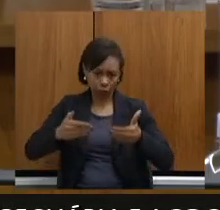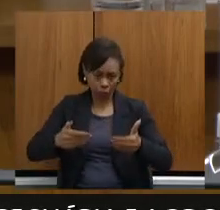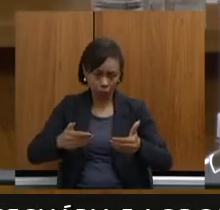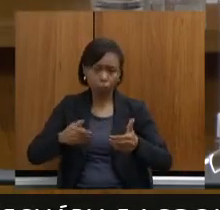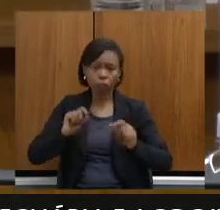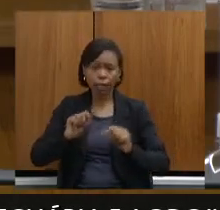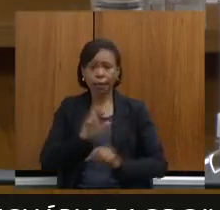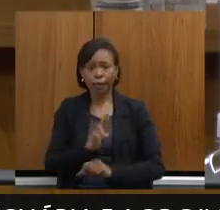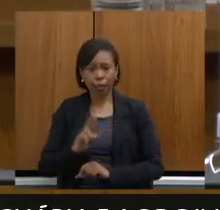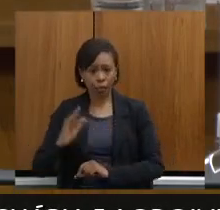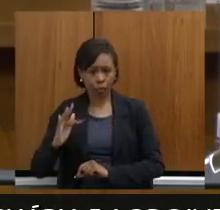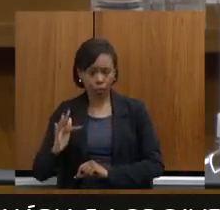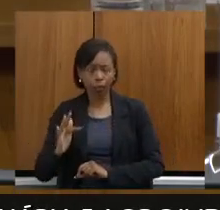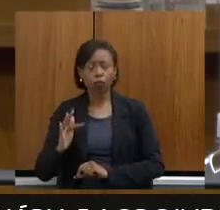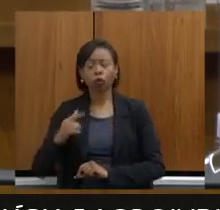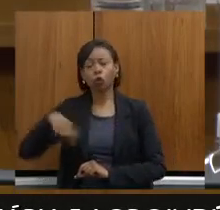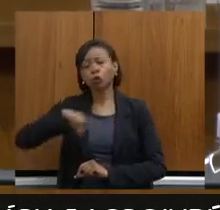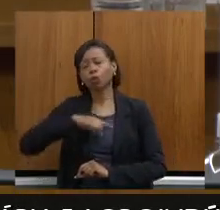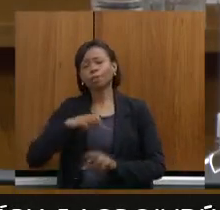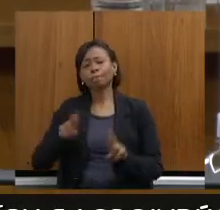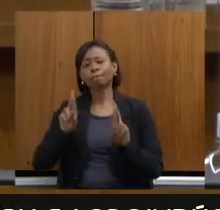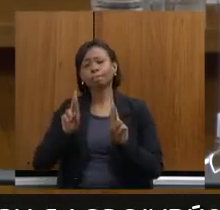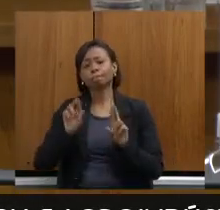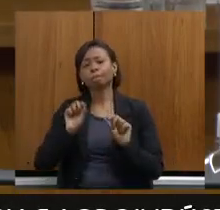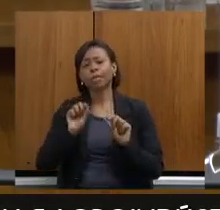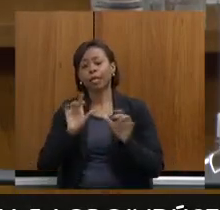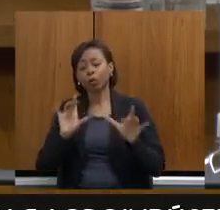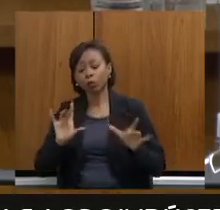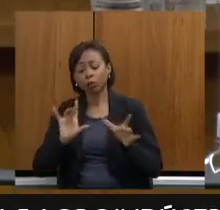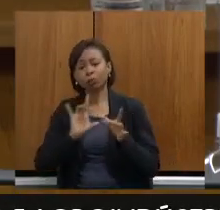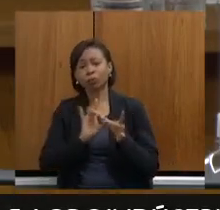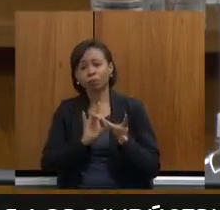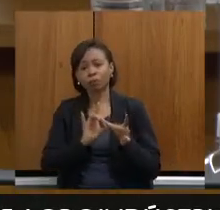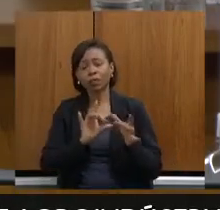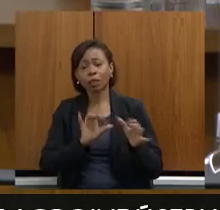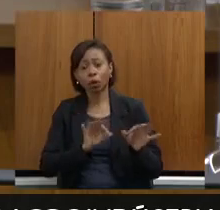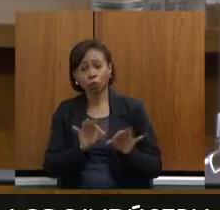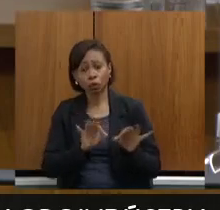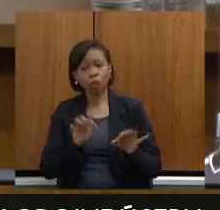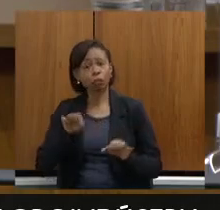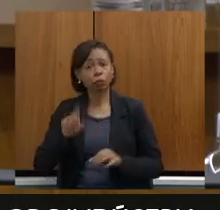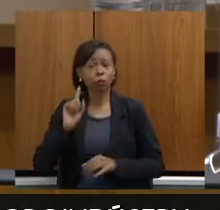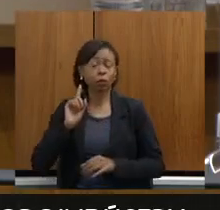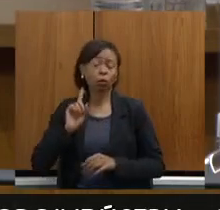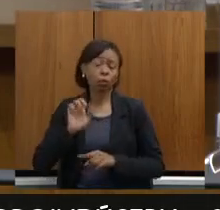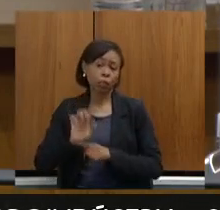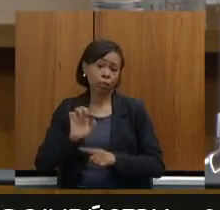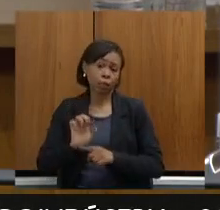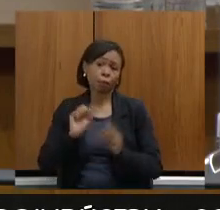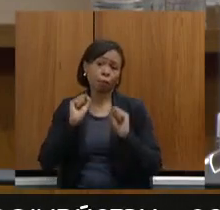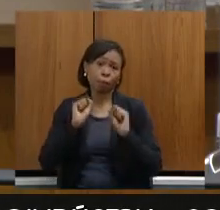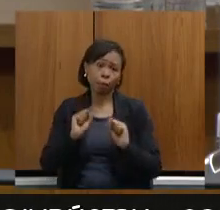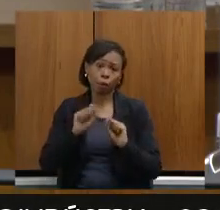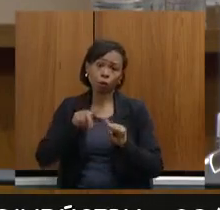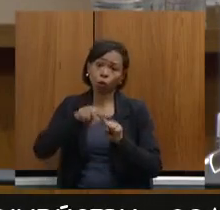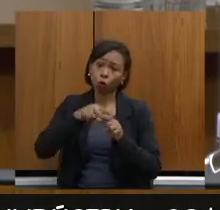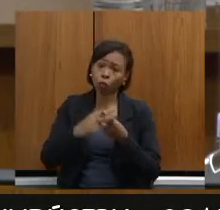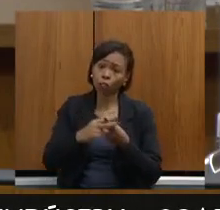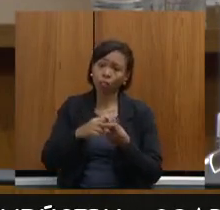fiscal a nossa esperança é que aderindo ao projeto o Estado tem então condições de corrigir as distorções